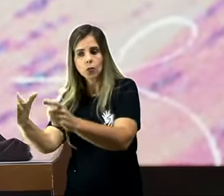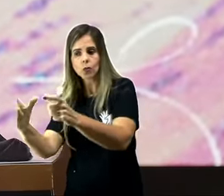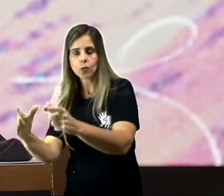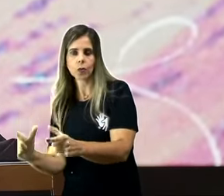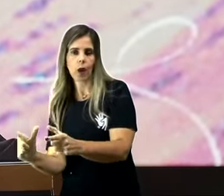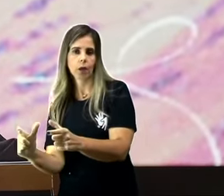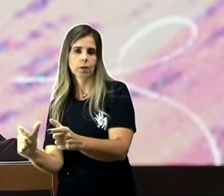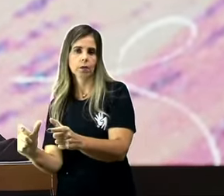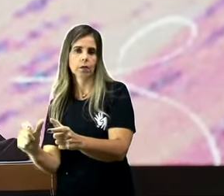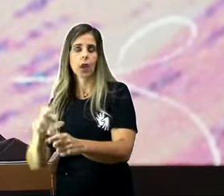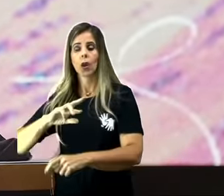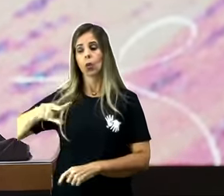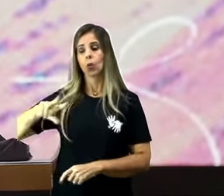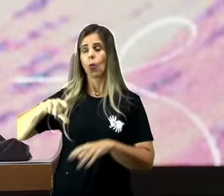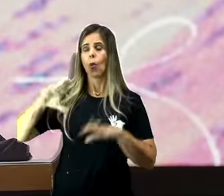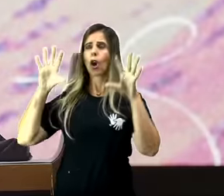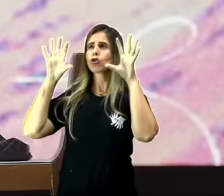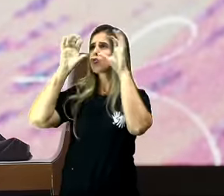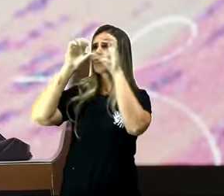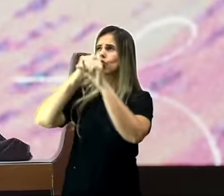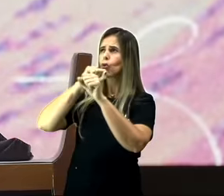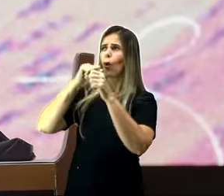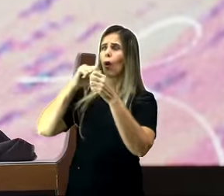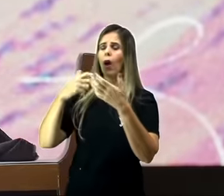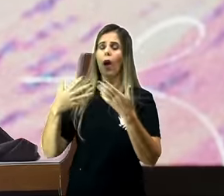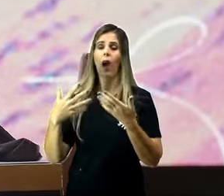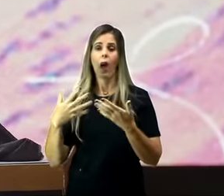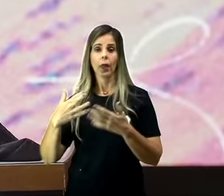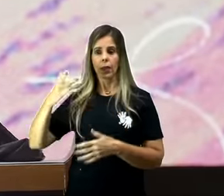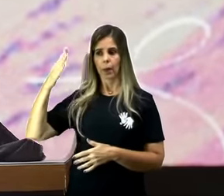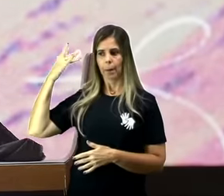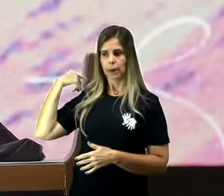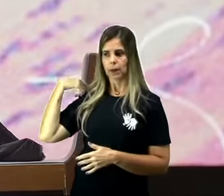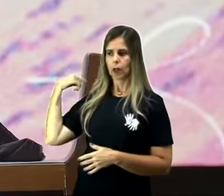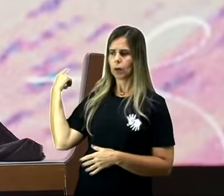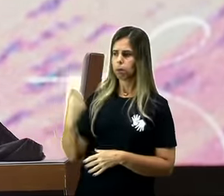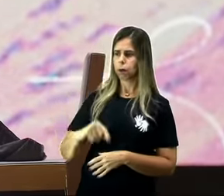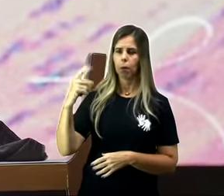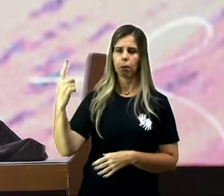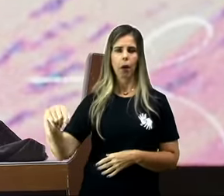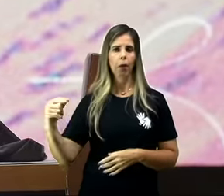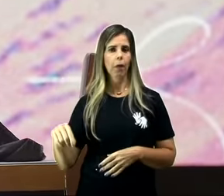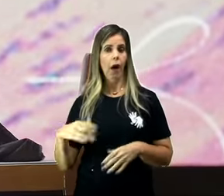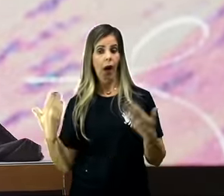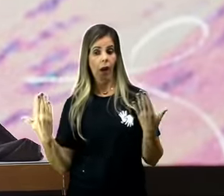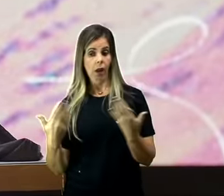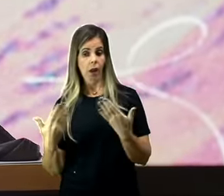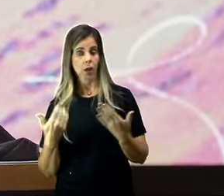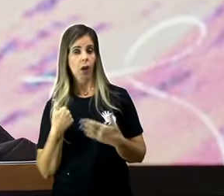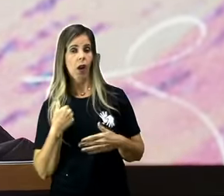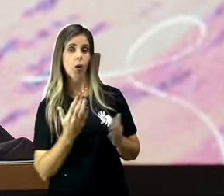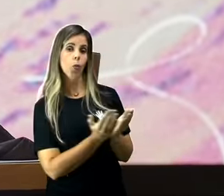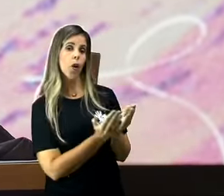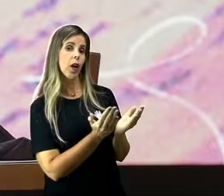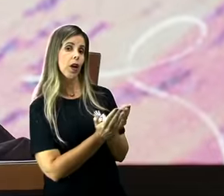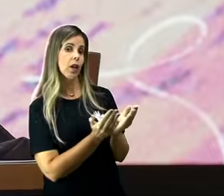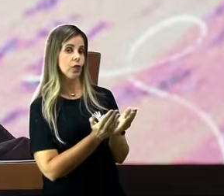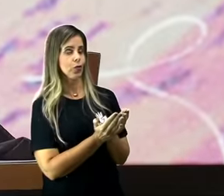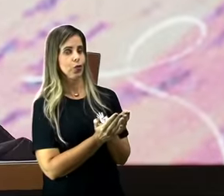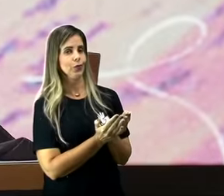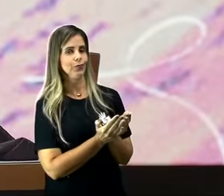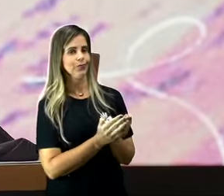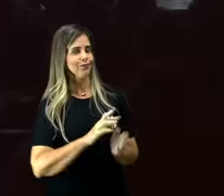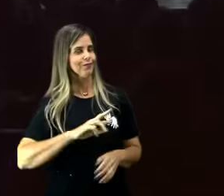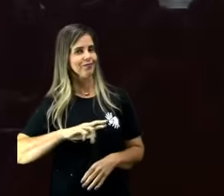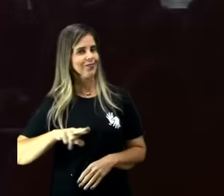escuro. Vamos ver o que vai dar. Ah, eu estou aí agora. Eu era macumbeira, agora virei evangélico. Vamos ver o que vai dar. Não tem essa de vamos ver o que vai dar. Eu sei quem tenho crido. Eu sei